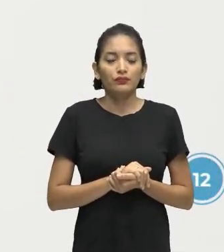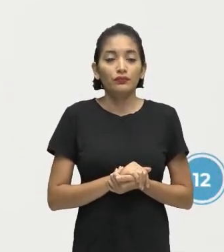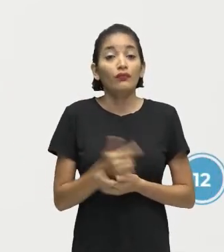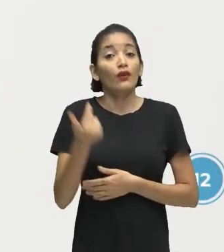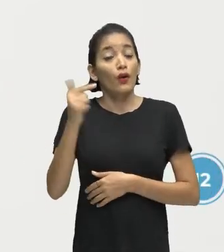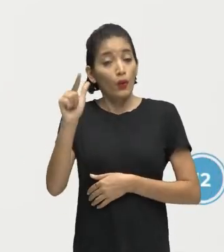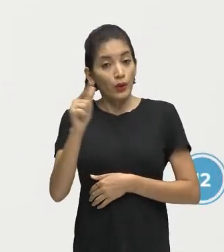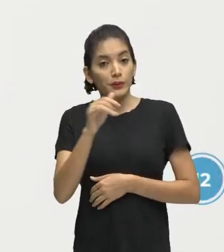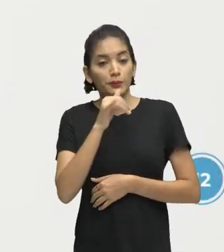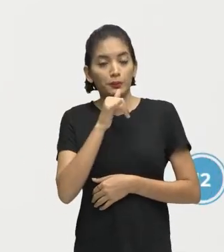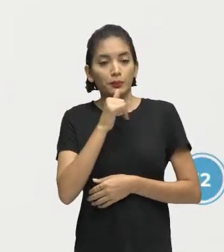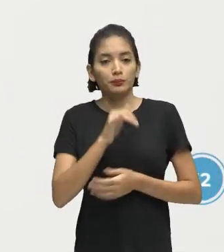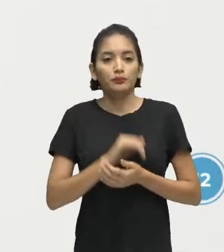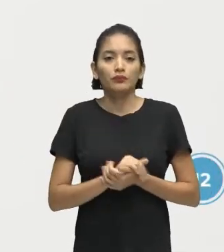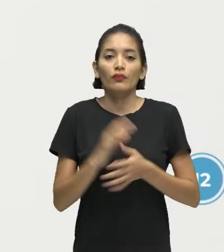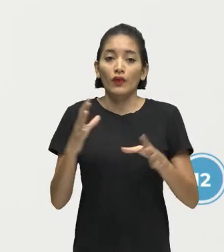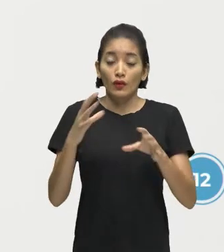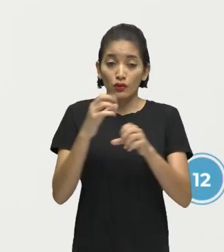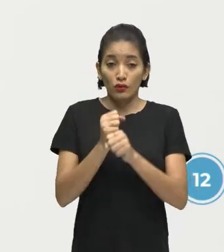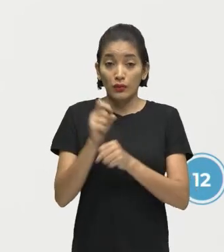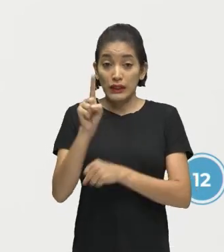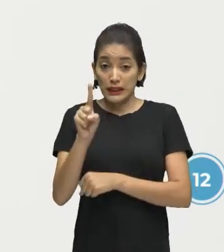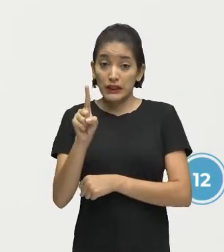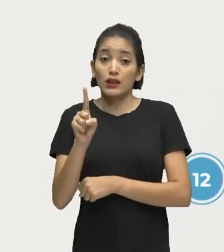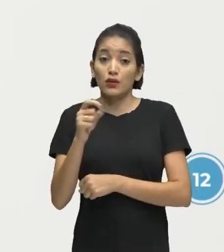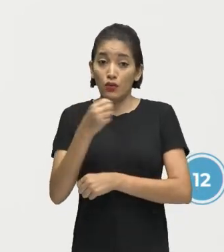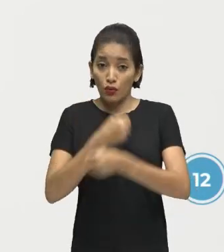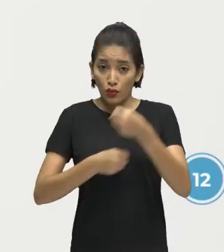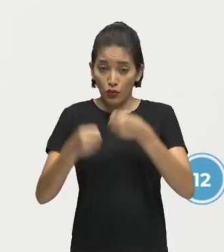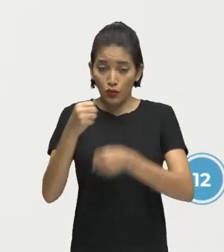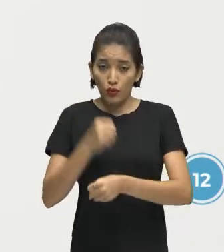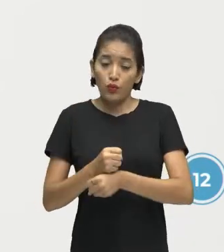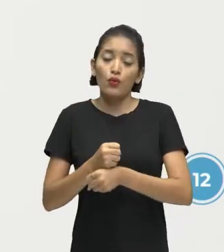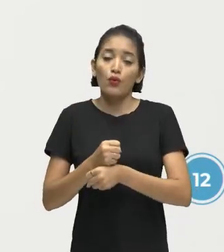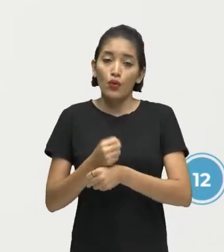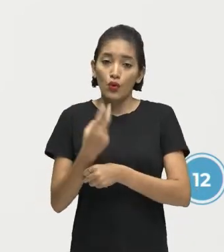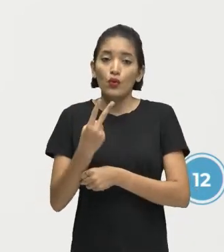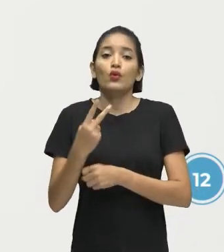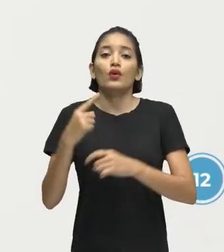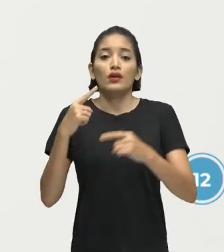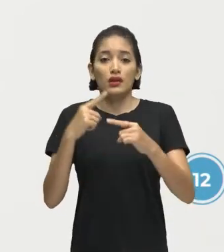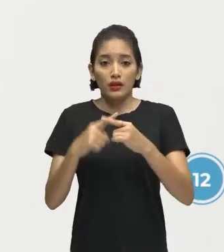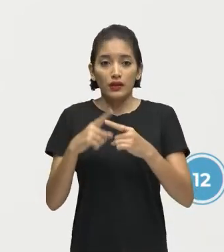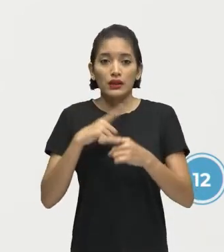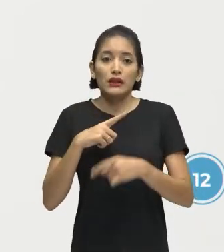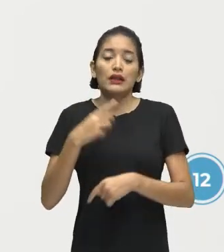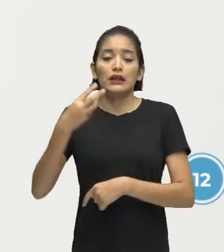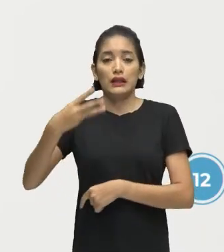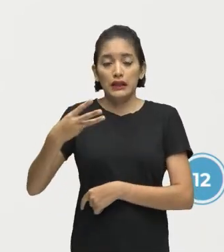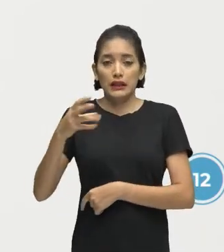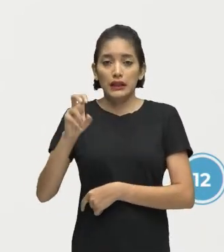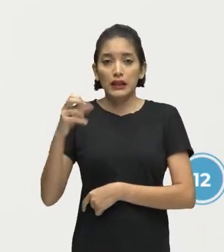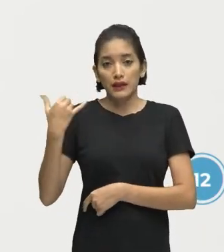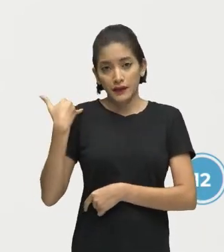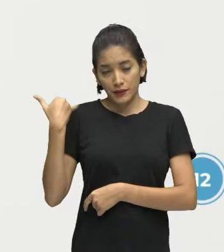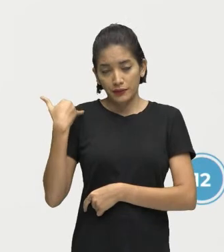Outro exemplo. Somando 5 anos ao dobro da idade de Sônia, obtemos 35